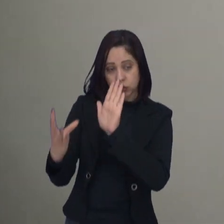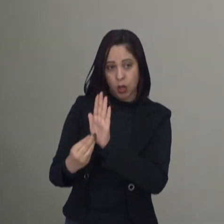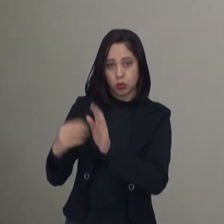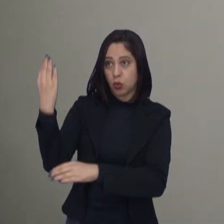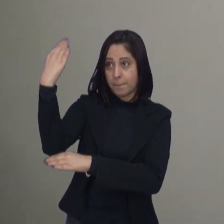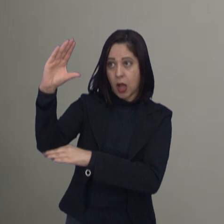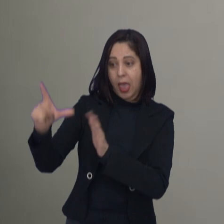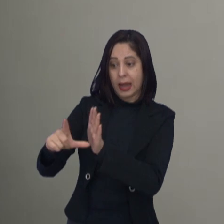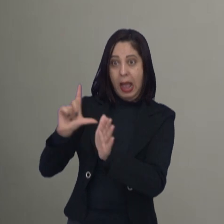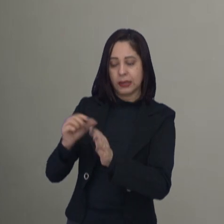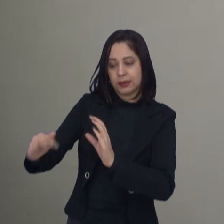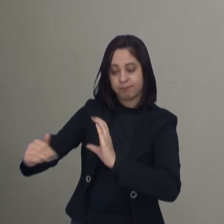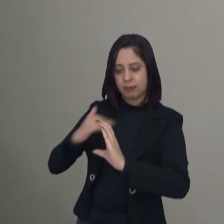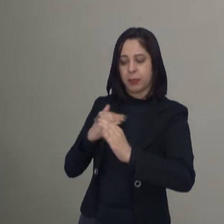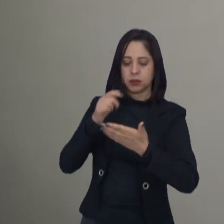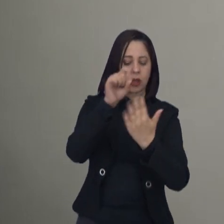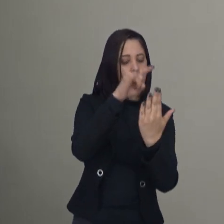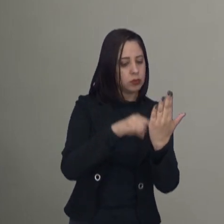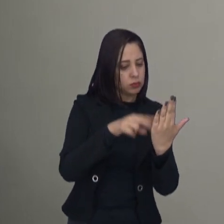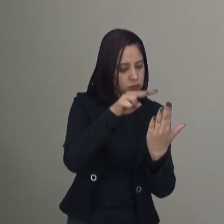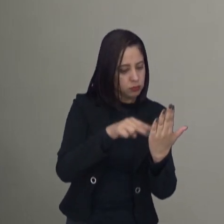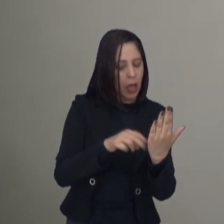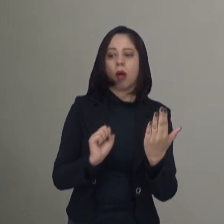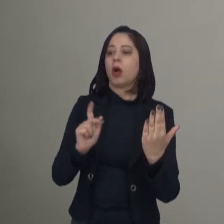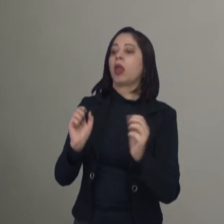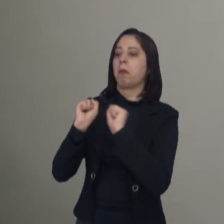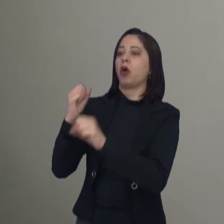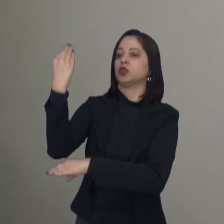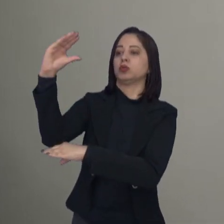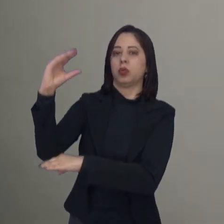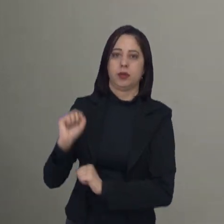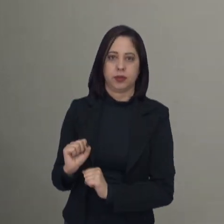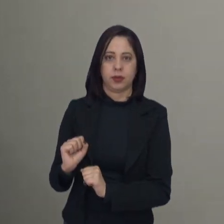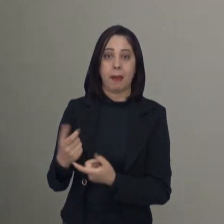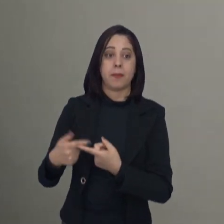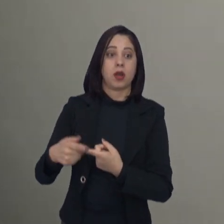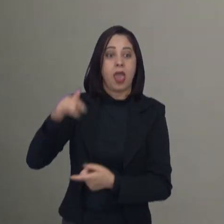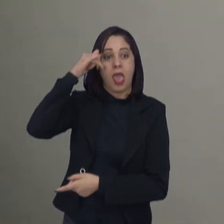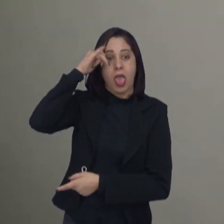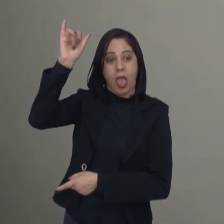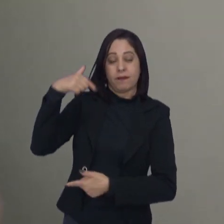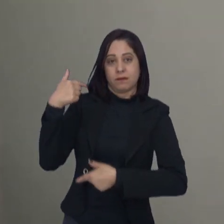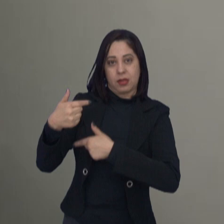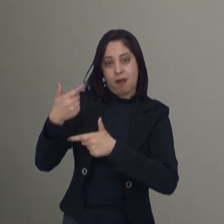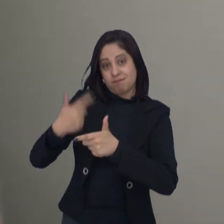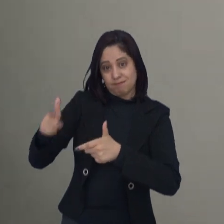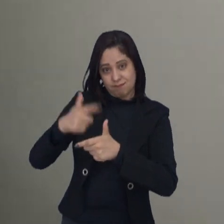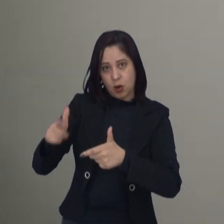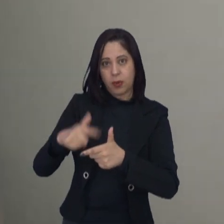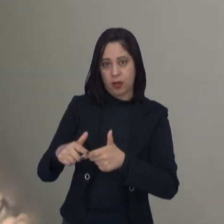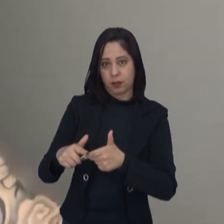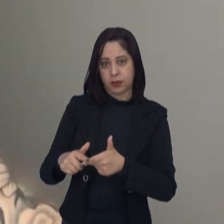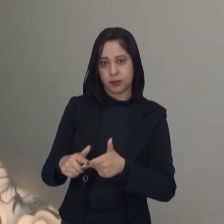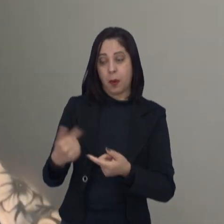processos legais, para responsabilizar essas pessoas dentro do cabível, né? Sobre tudo que elas têm de responsabilidade em cima